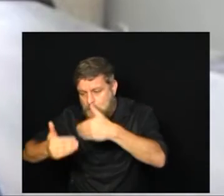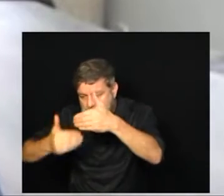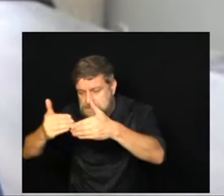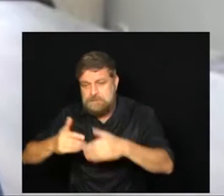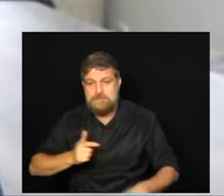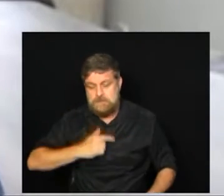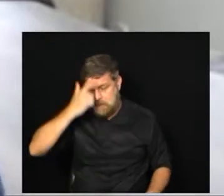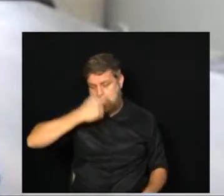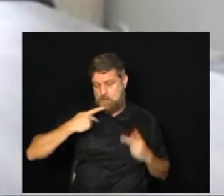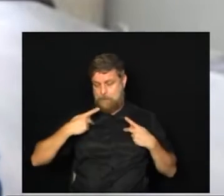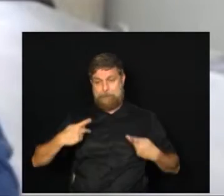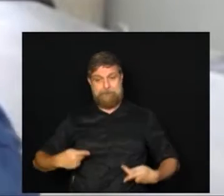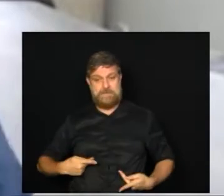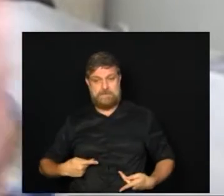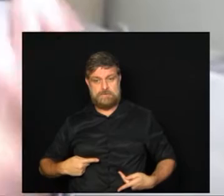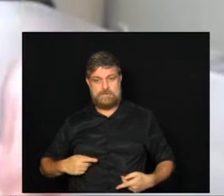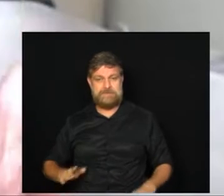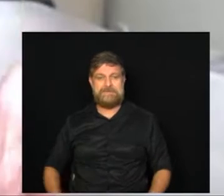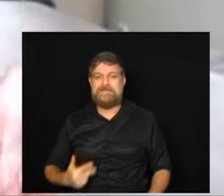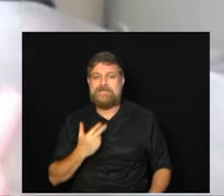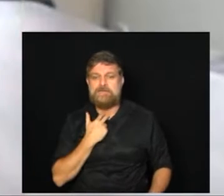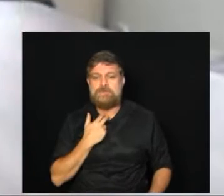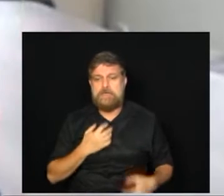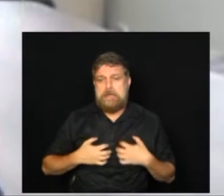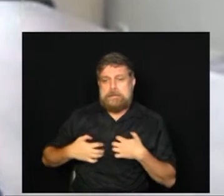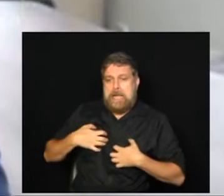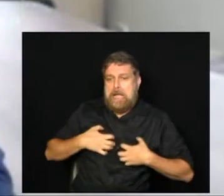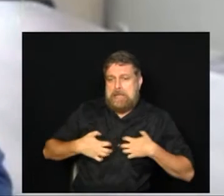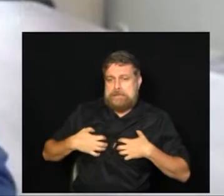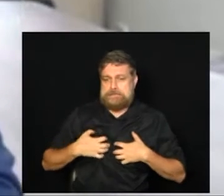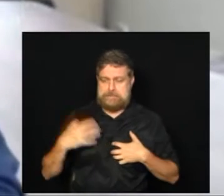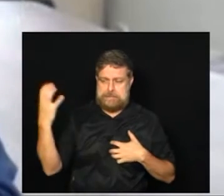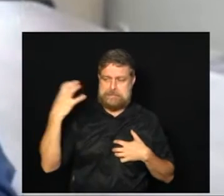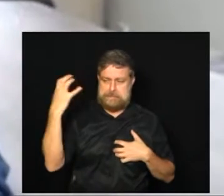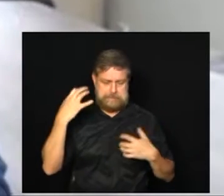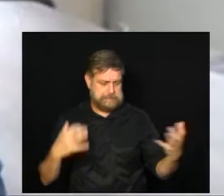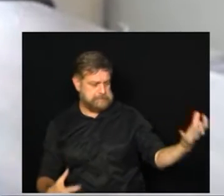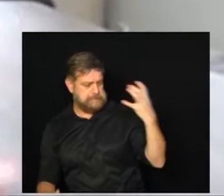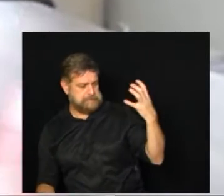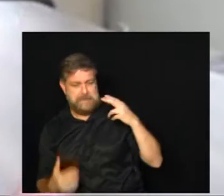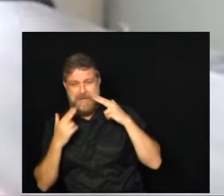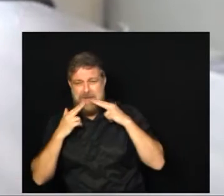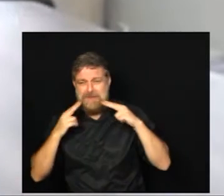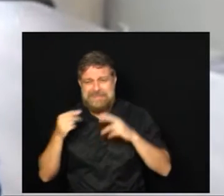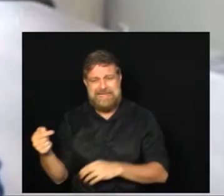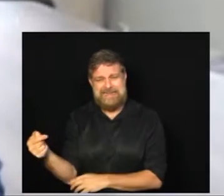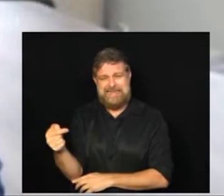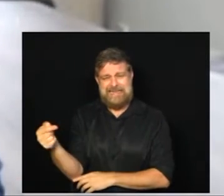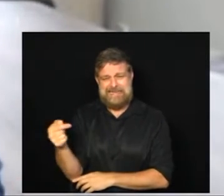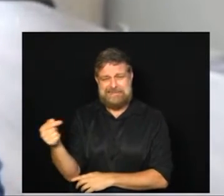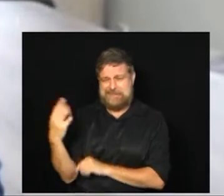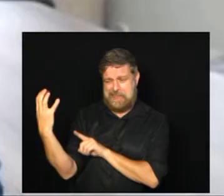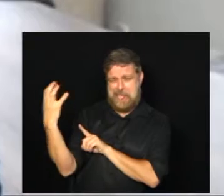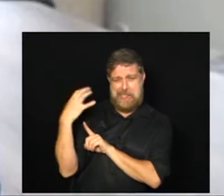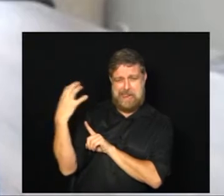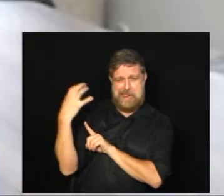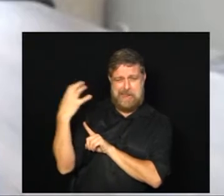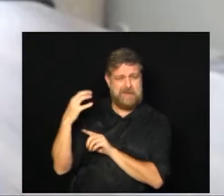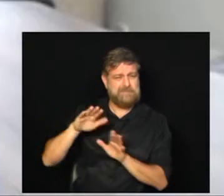como ser humano e não se deixar abalar por todas essas notícias extremamente negativas que estão à nossa volta,